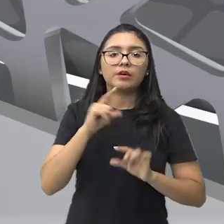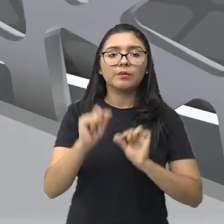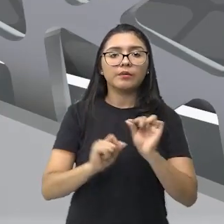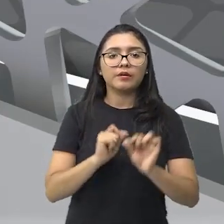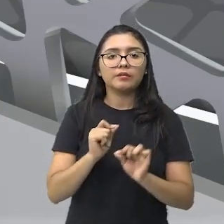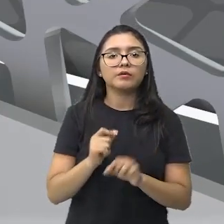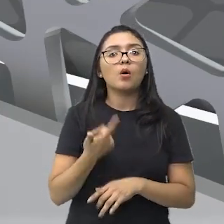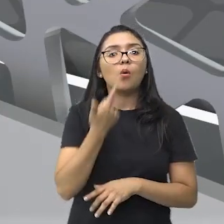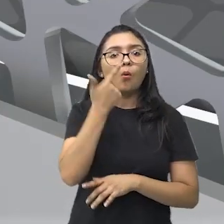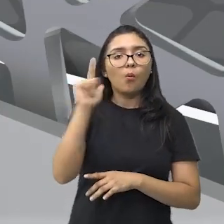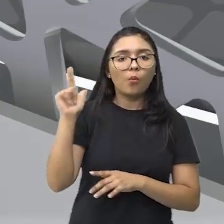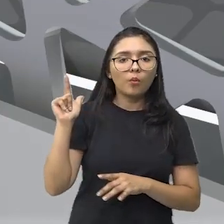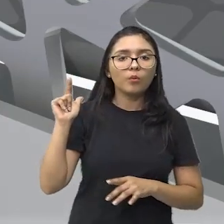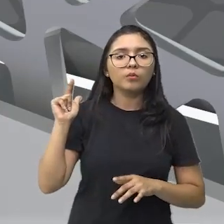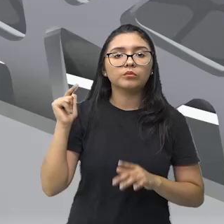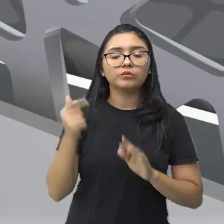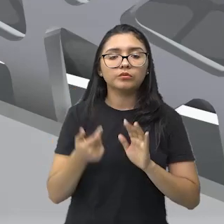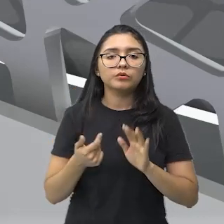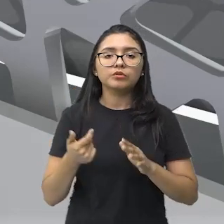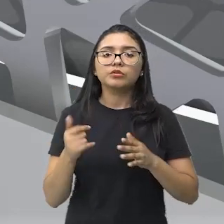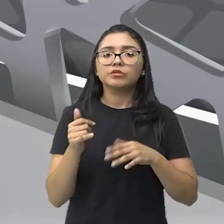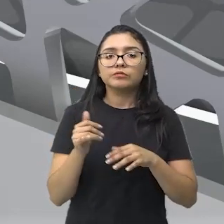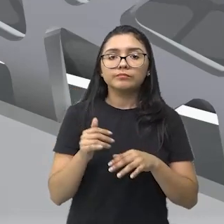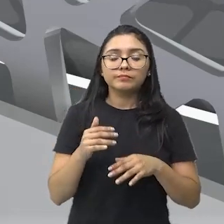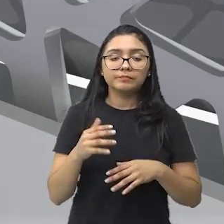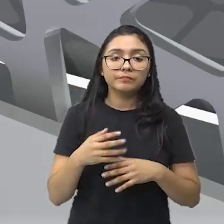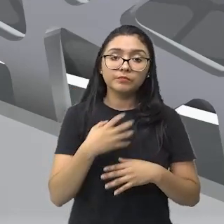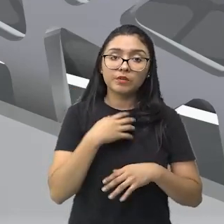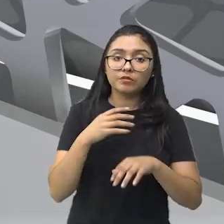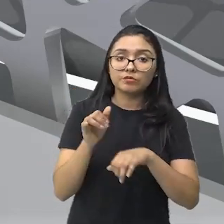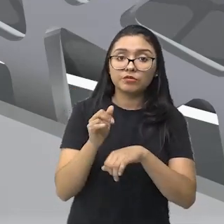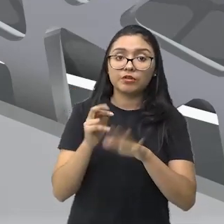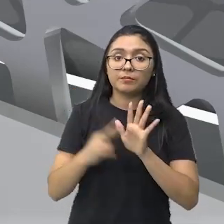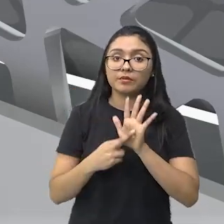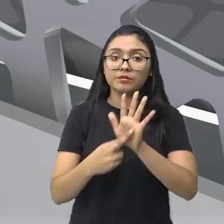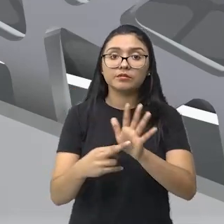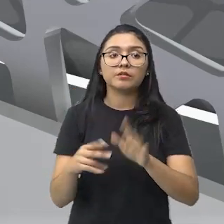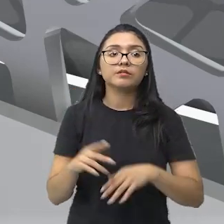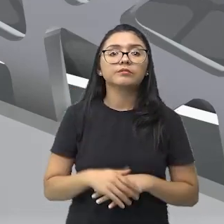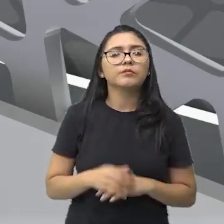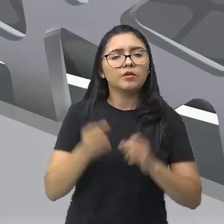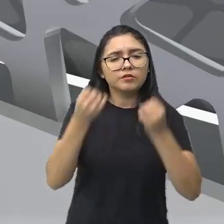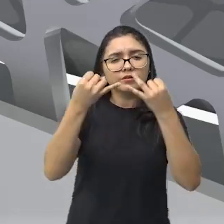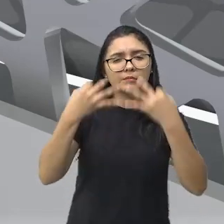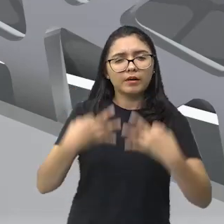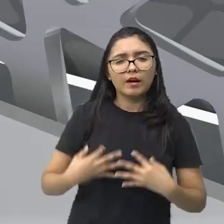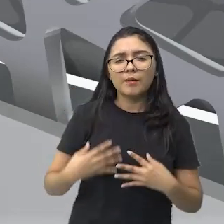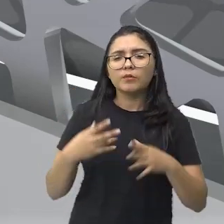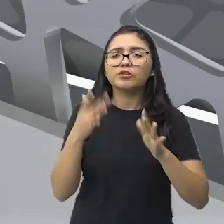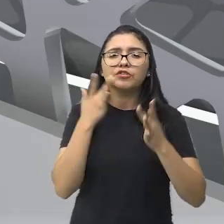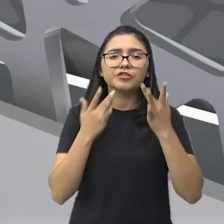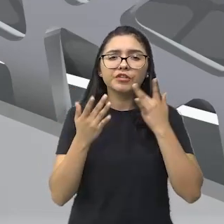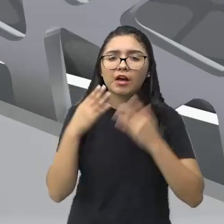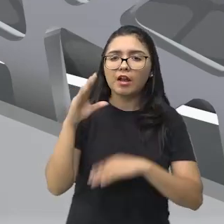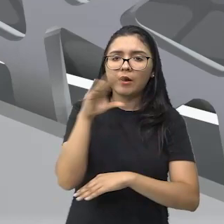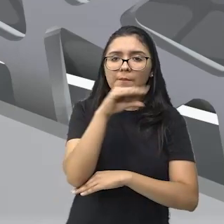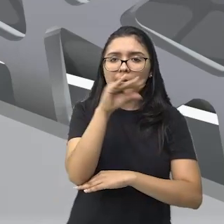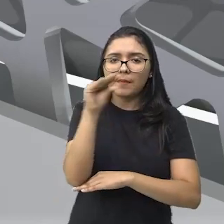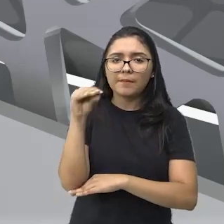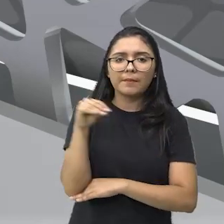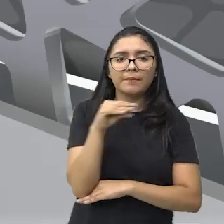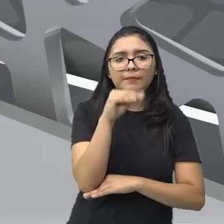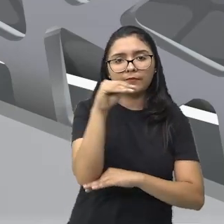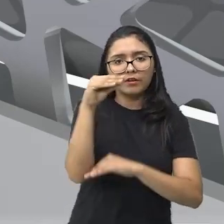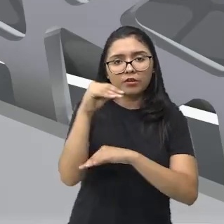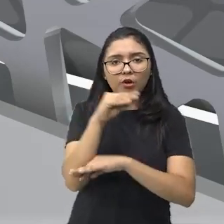temos outras formas de representação do teatro, certo? Nós falamos sobre o teatro de fantoche, de mamulengo, não